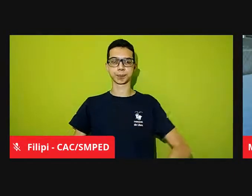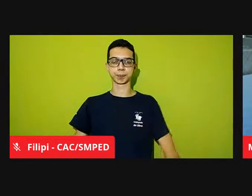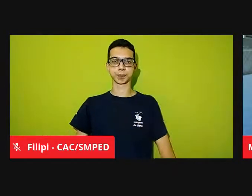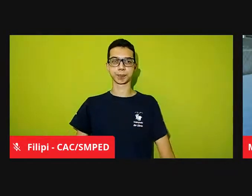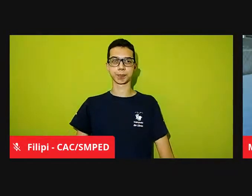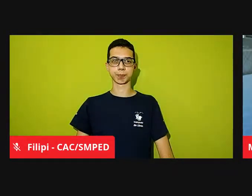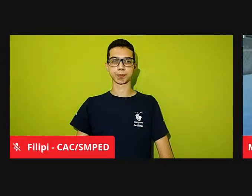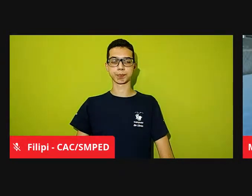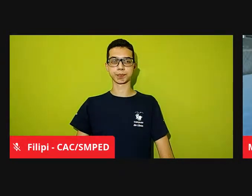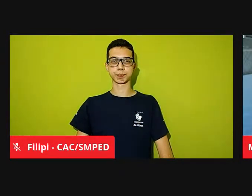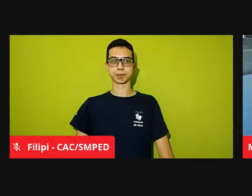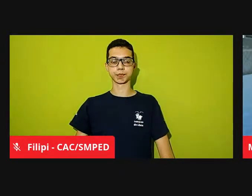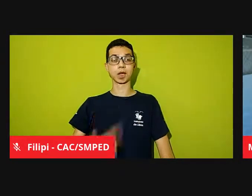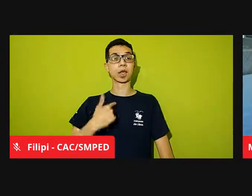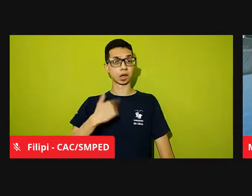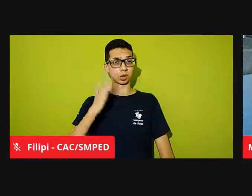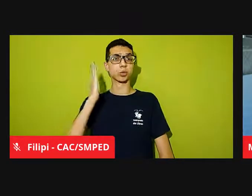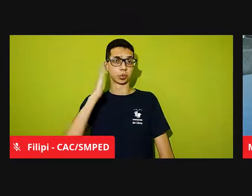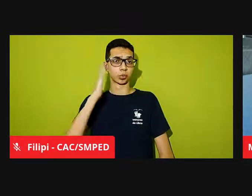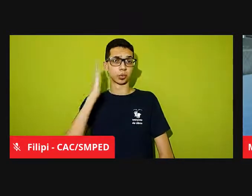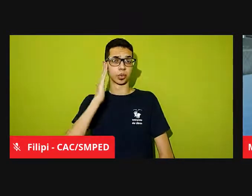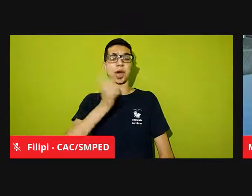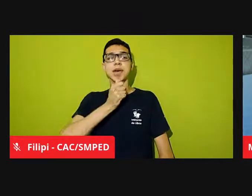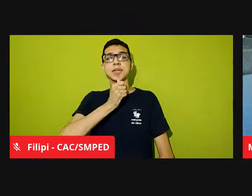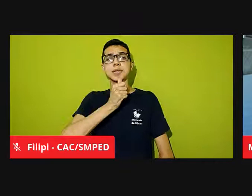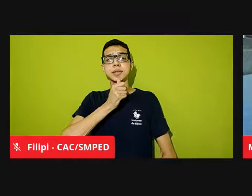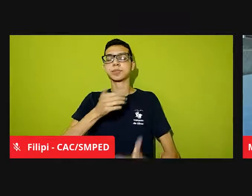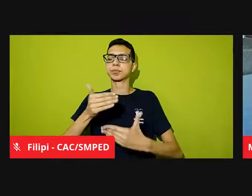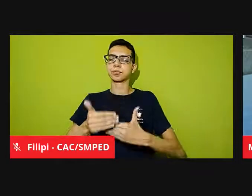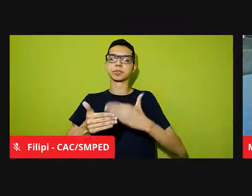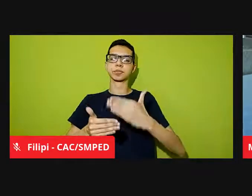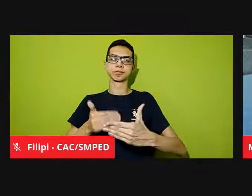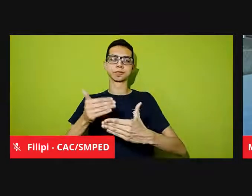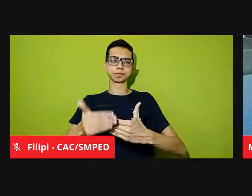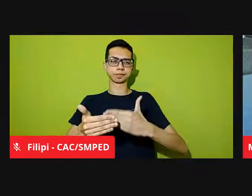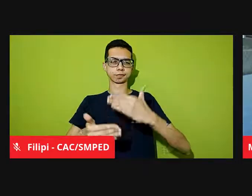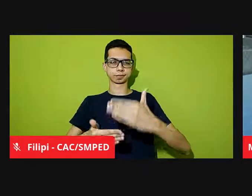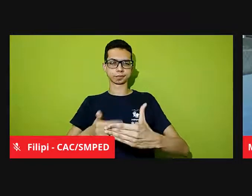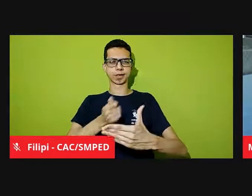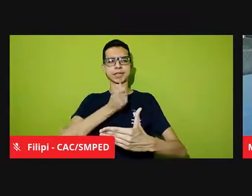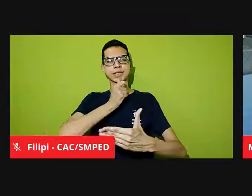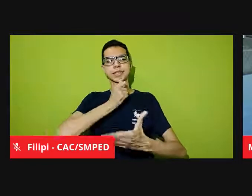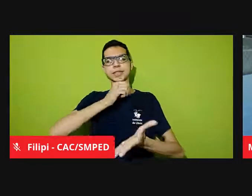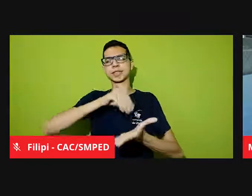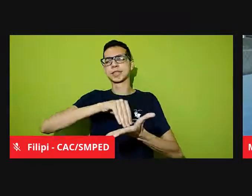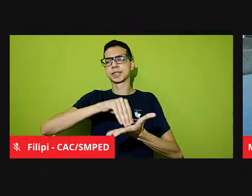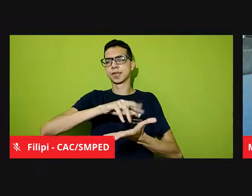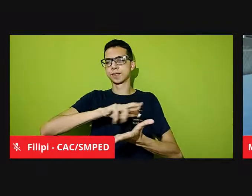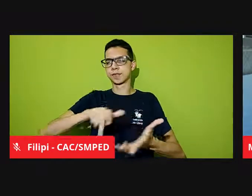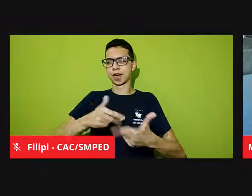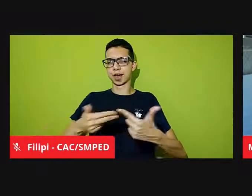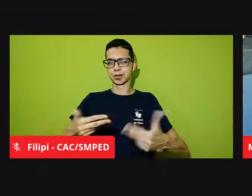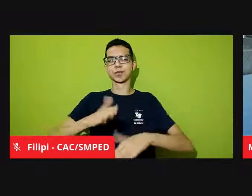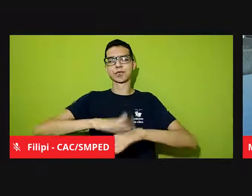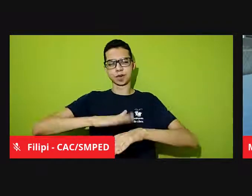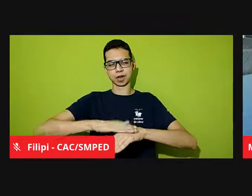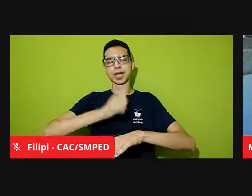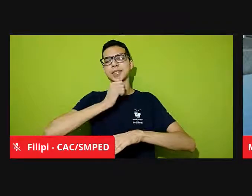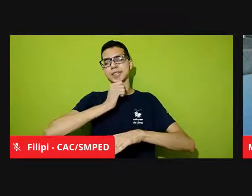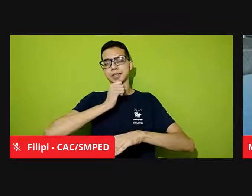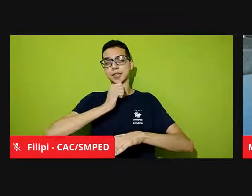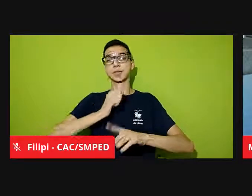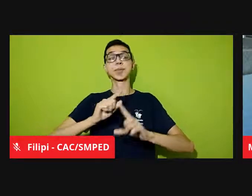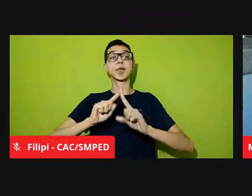sei que a gente ainda está caminhando, né, nesse processo, que ainda há muito a se fazer, mas eu tenho ficado